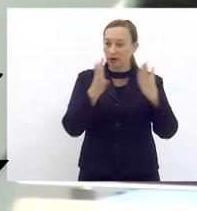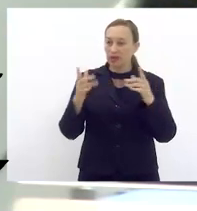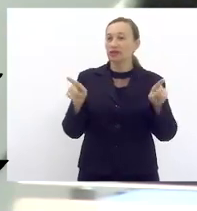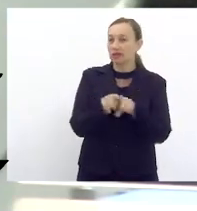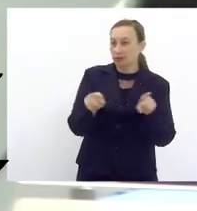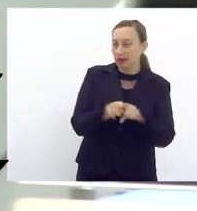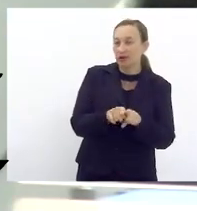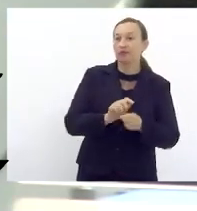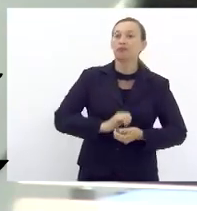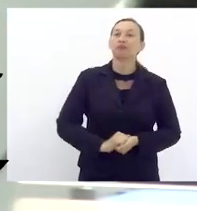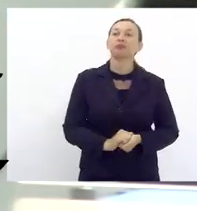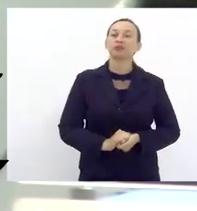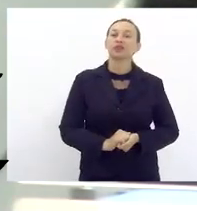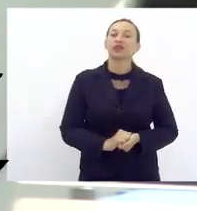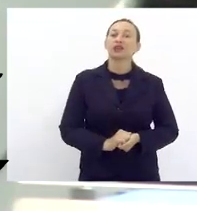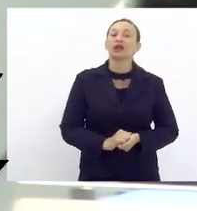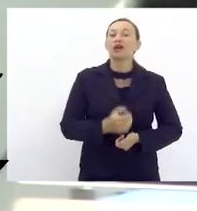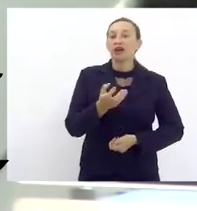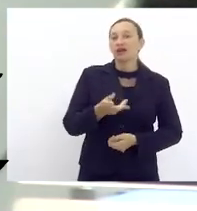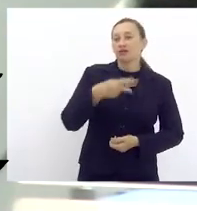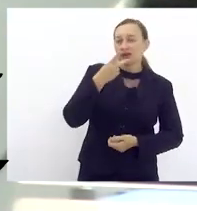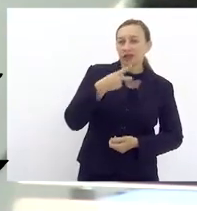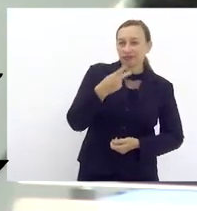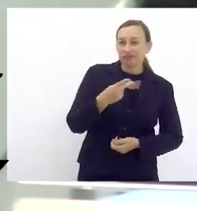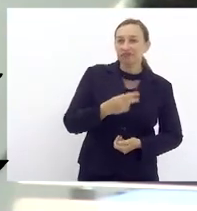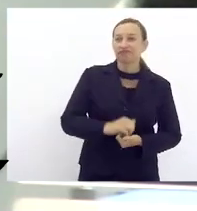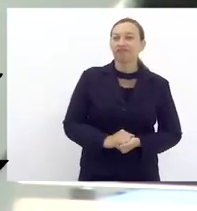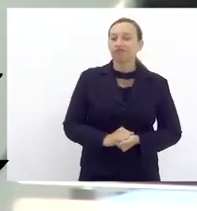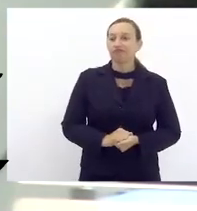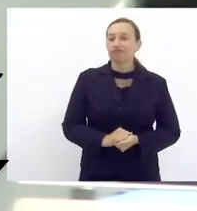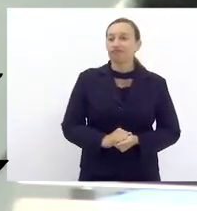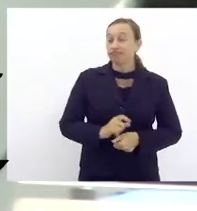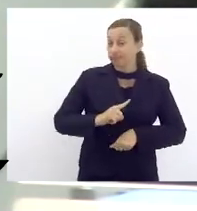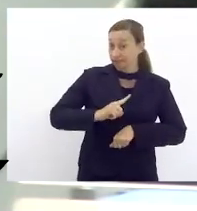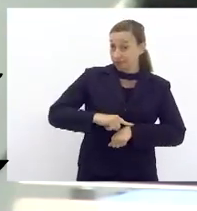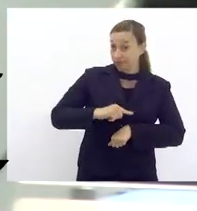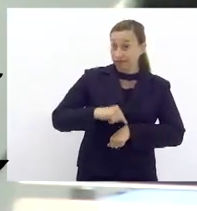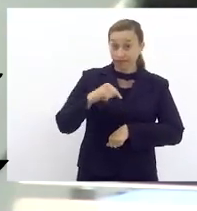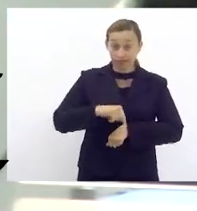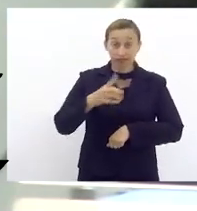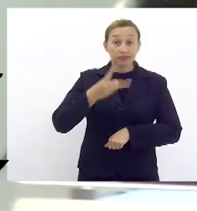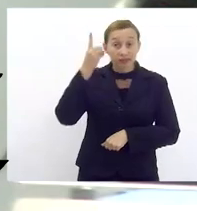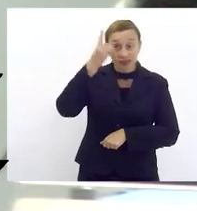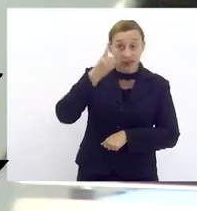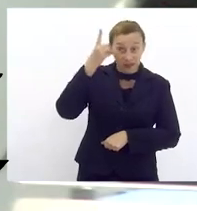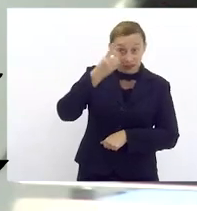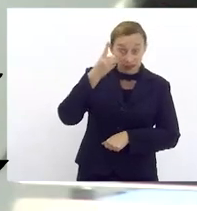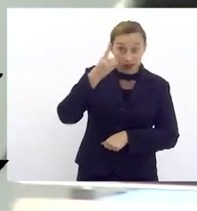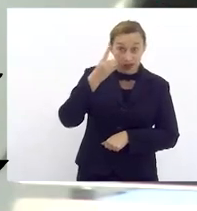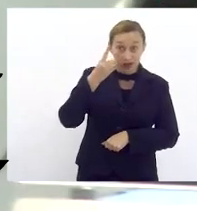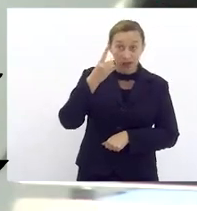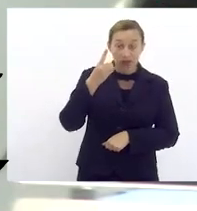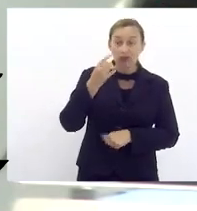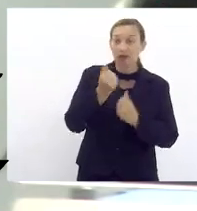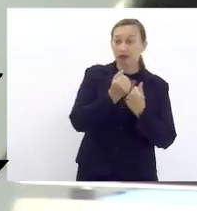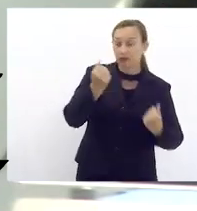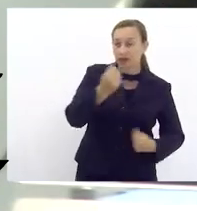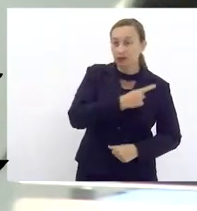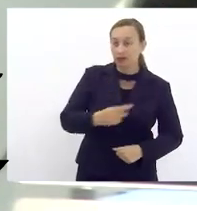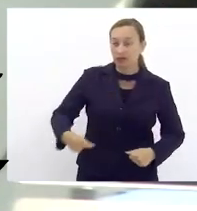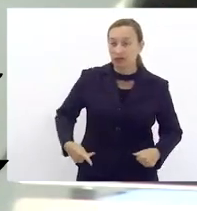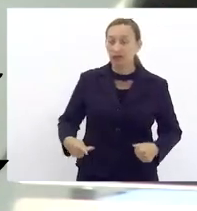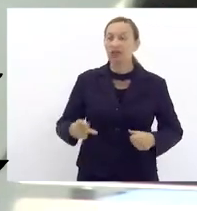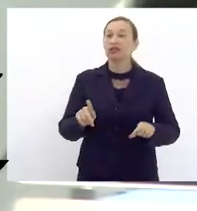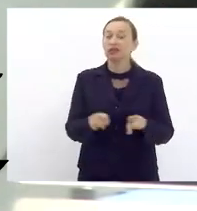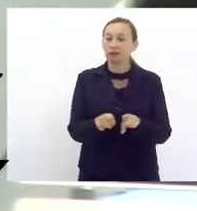também quero dizer que fazer esse momento aqui Deputado vice-presidente vice-presidente toda